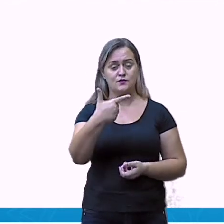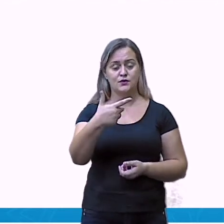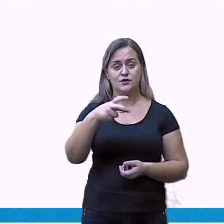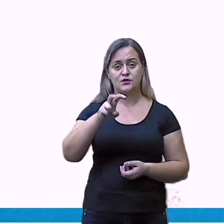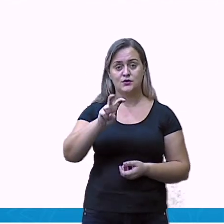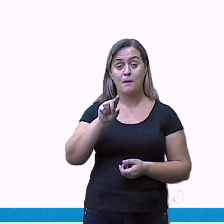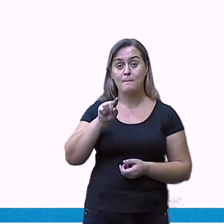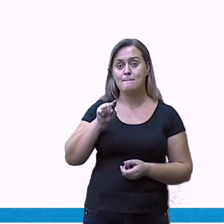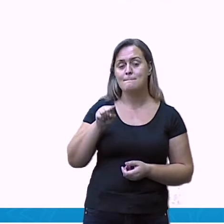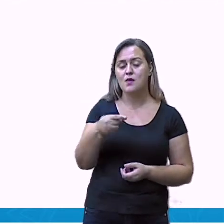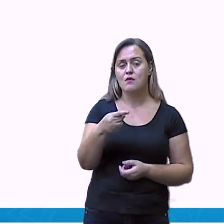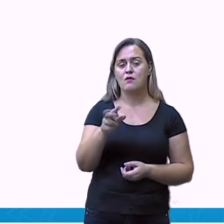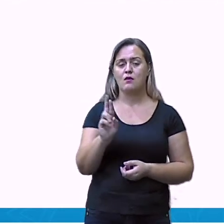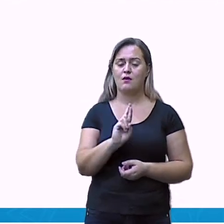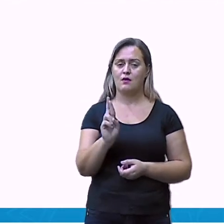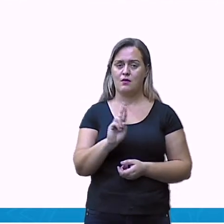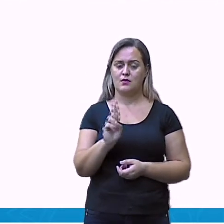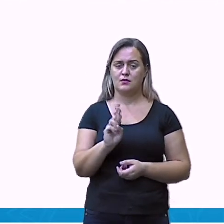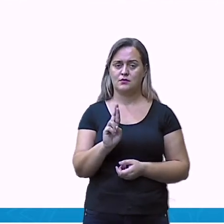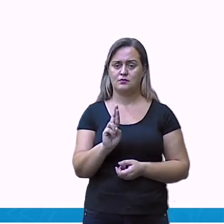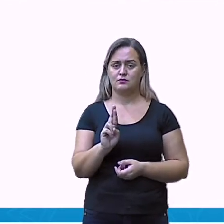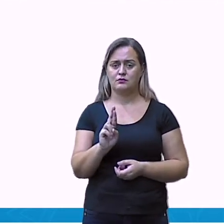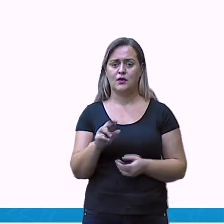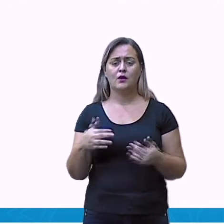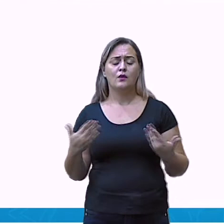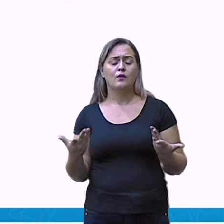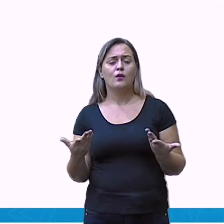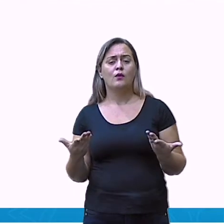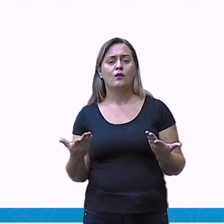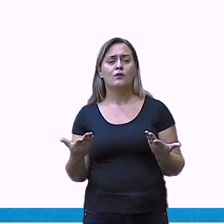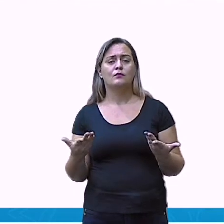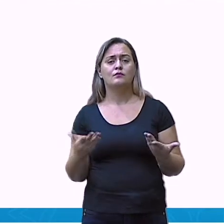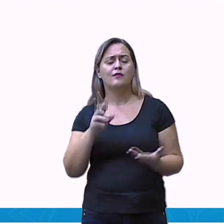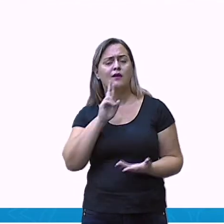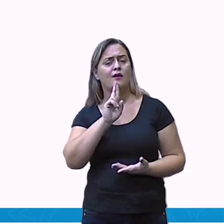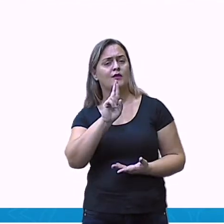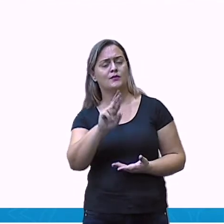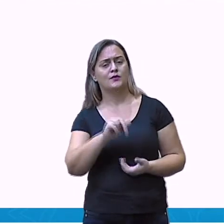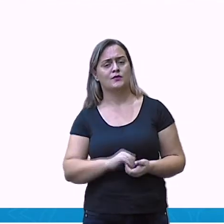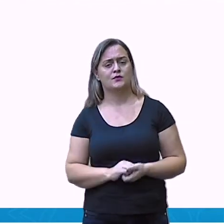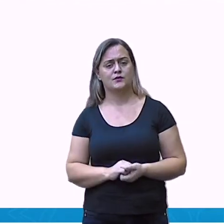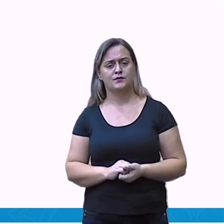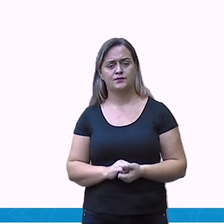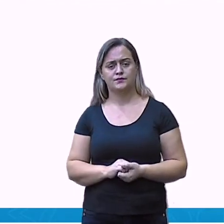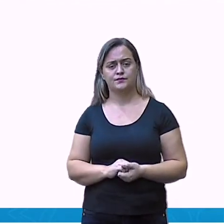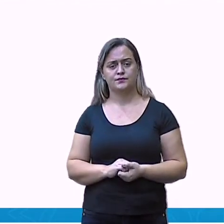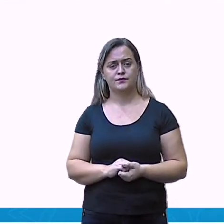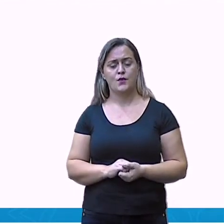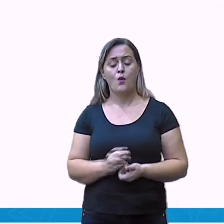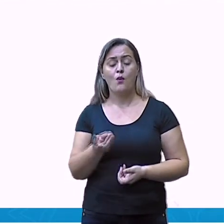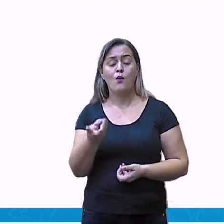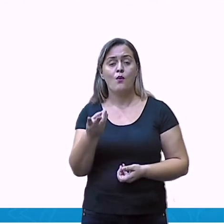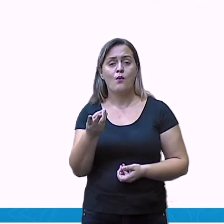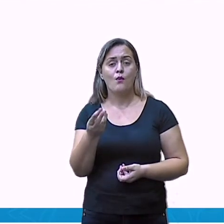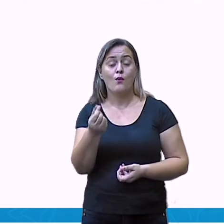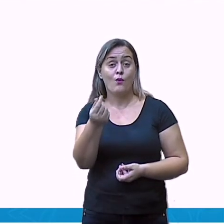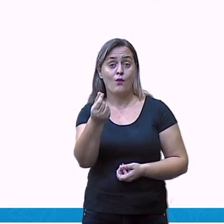325 mil reais. Então, quanto faturou a empresa neste semestre?